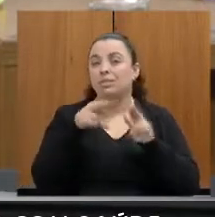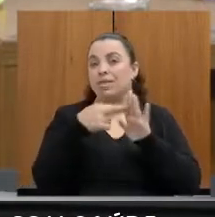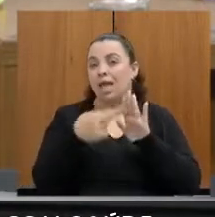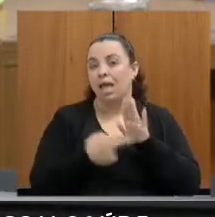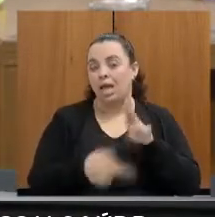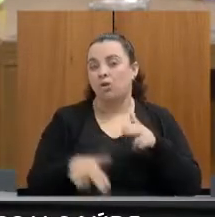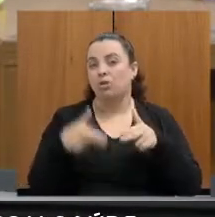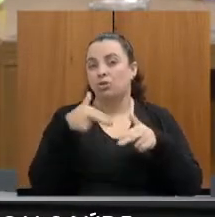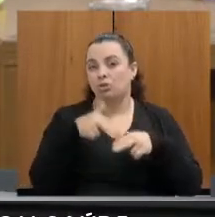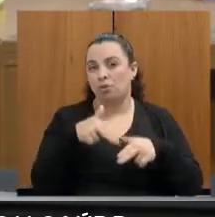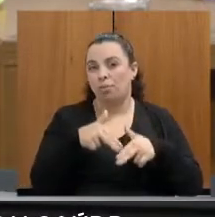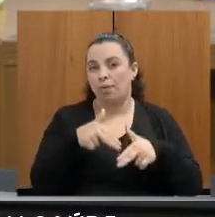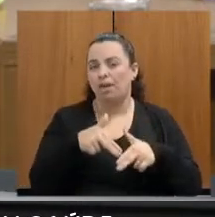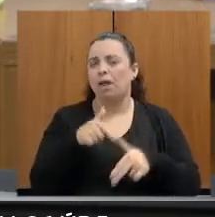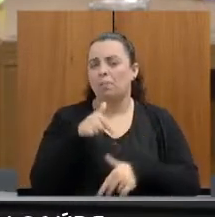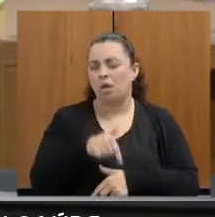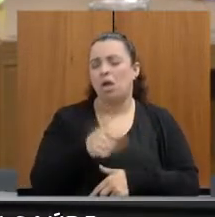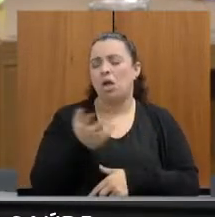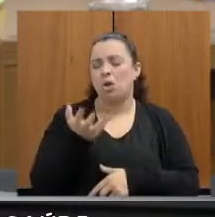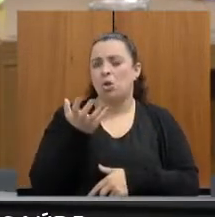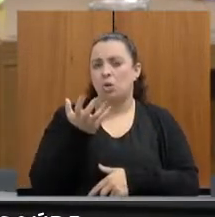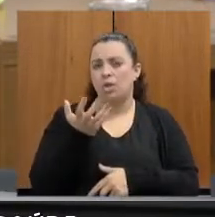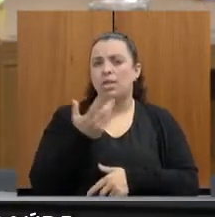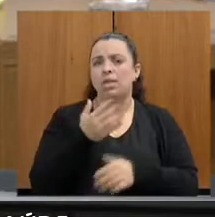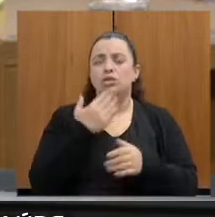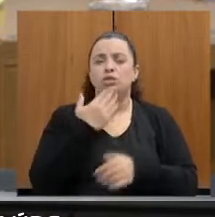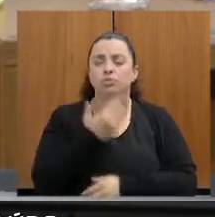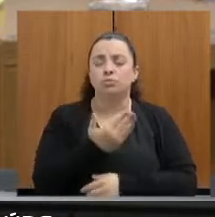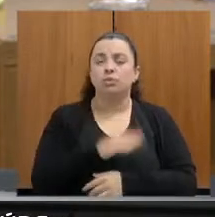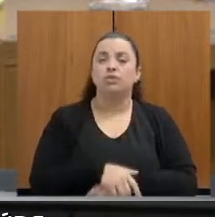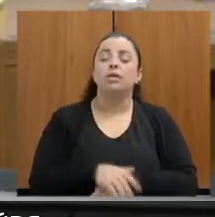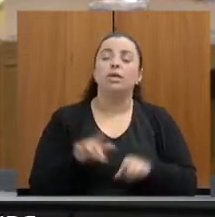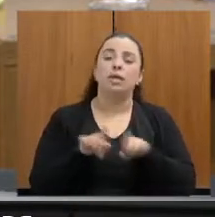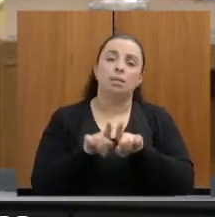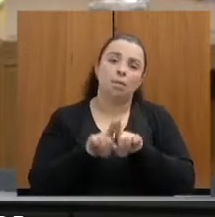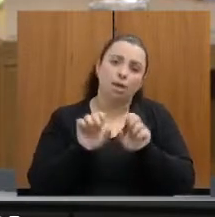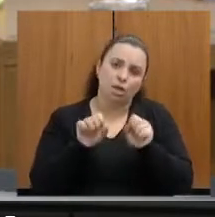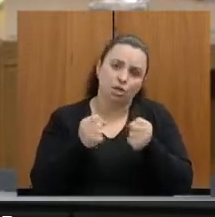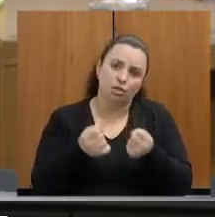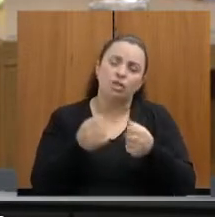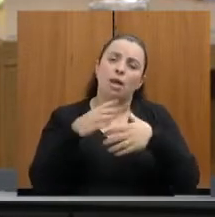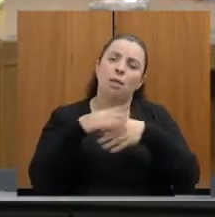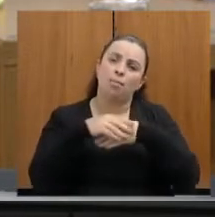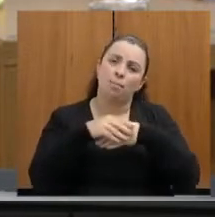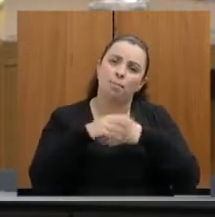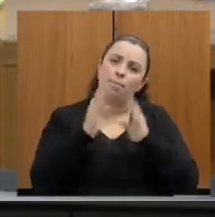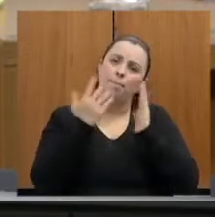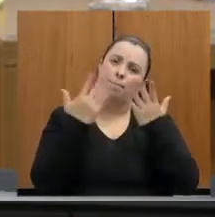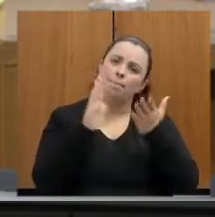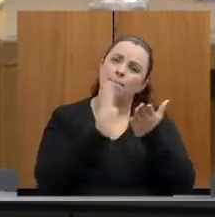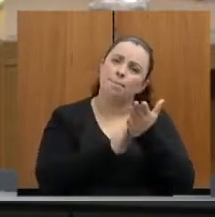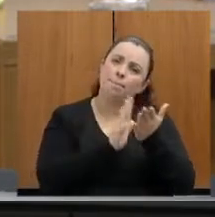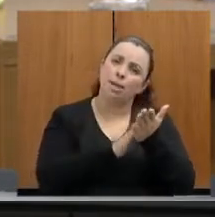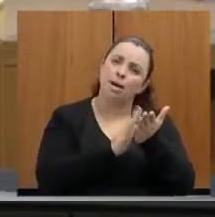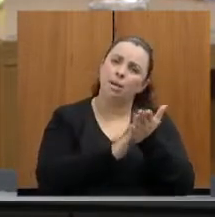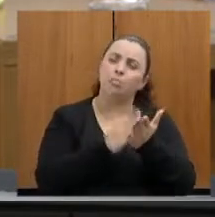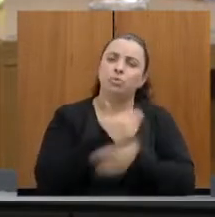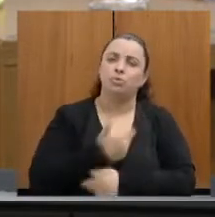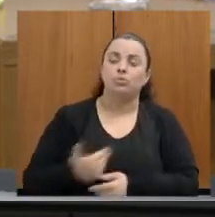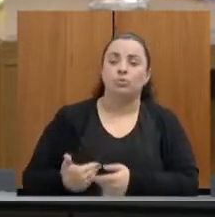esses dois pontos que eu gostaria de encaminhar e deixar esse registro e parabéns parabéns ao governo do estado